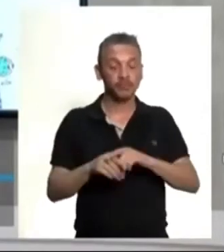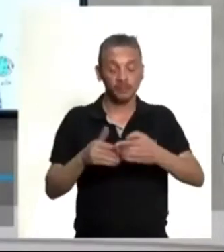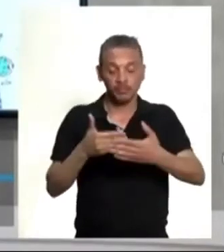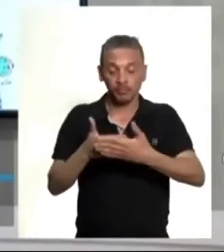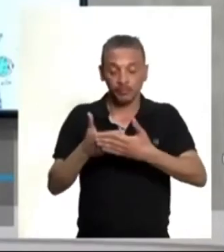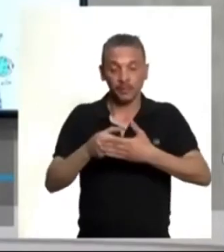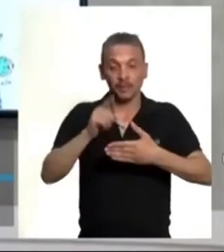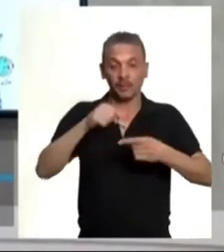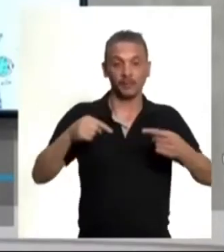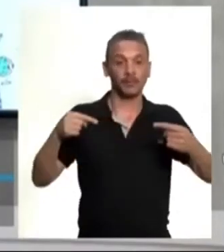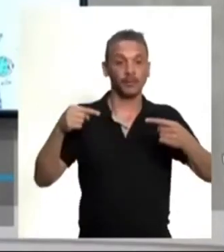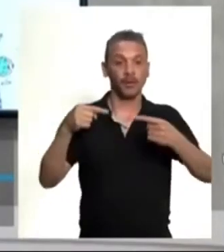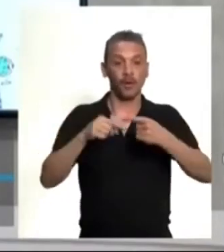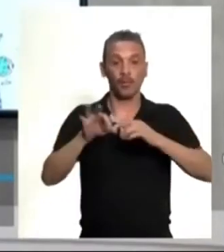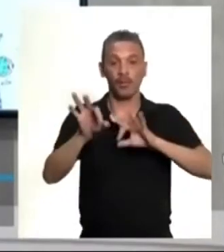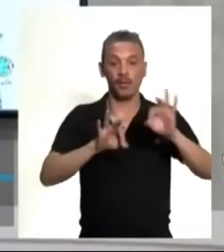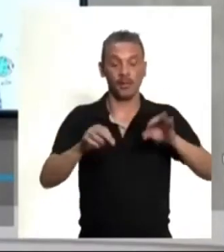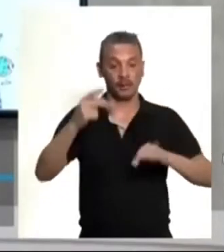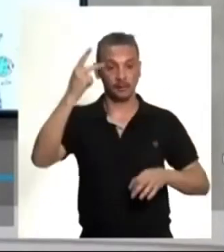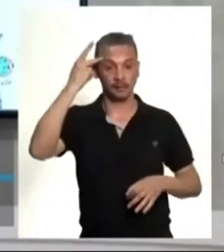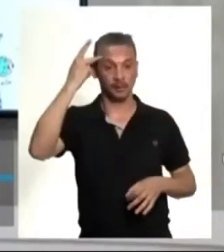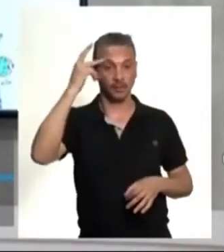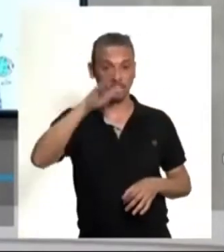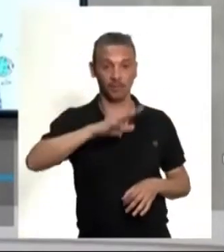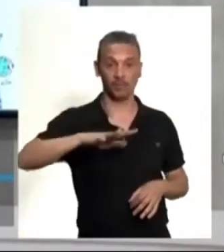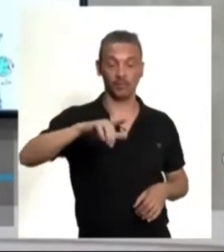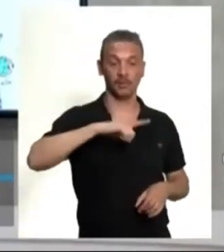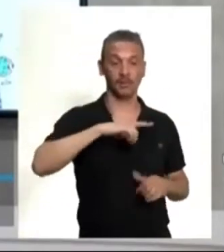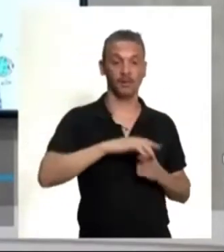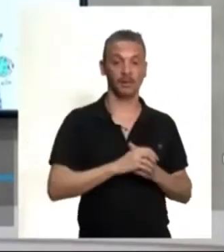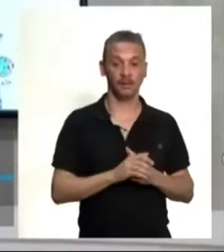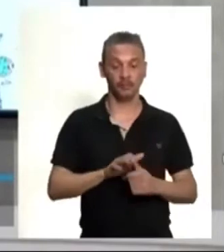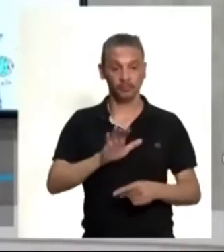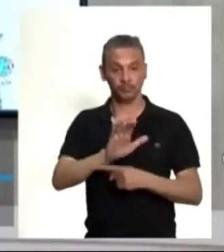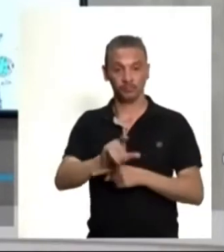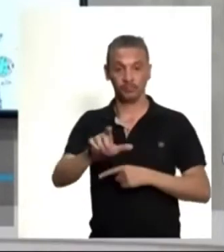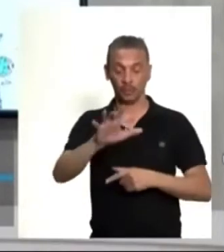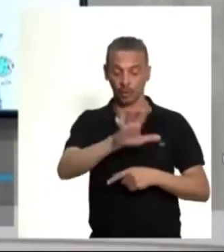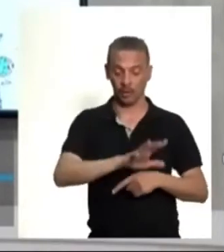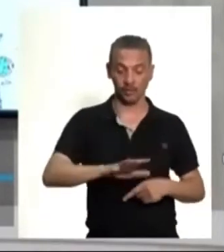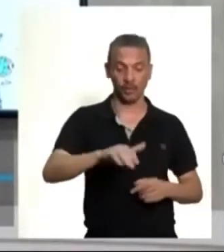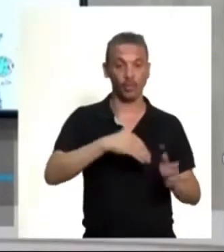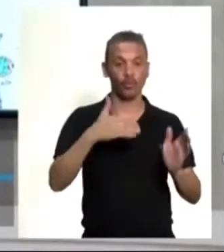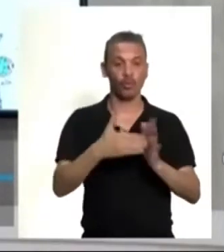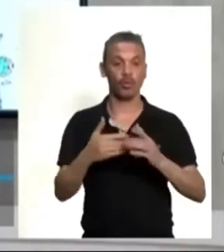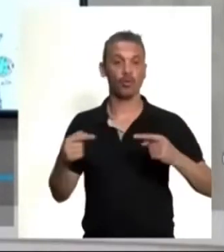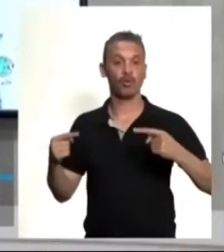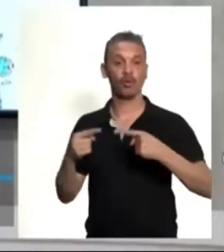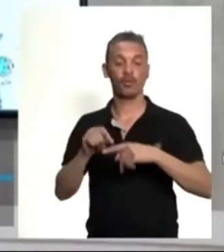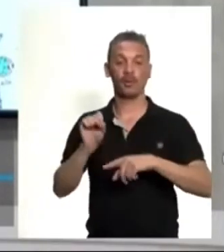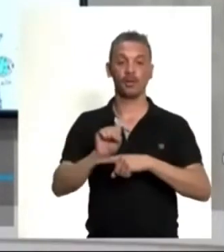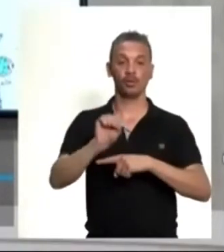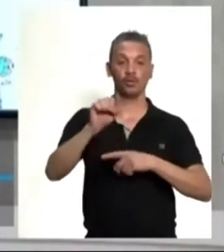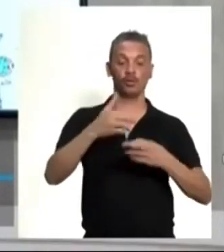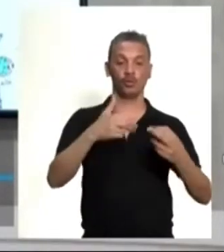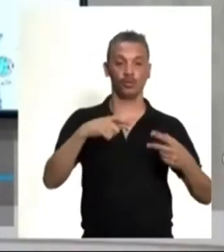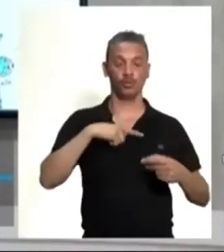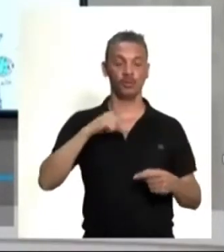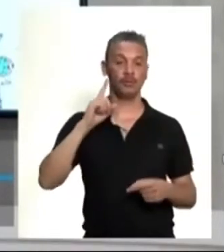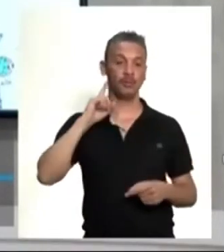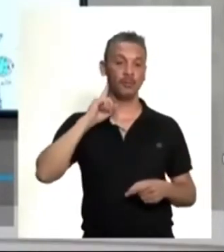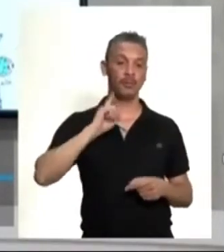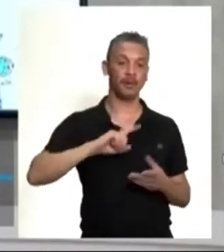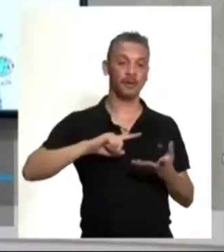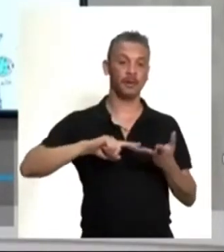Preto transcende o Estado de São Paulo. Ribeirão Preto influencia toda a região aqui próxima do sul, né, o sul de